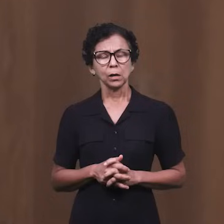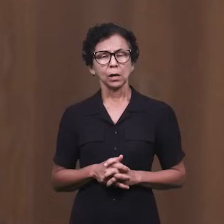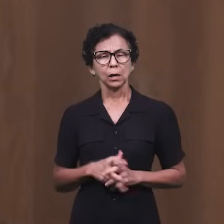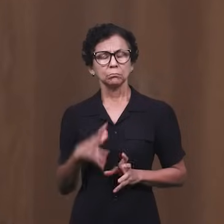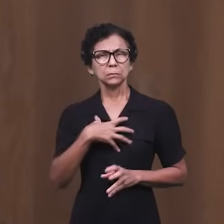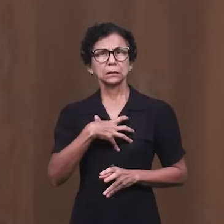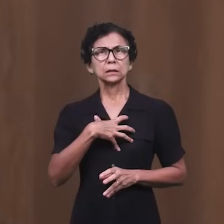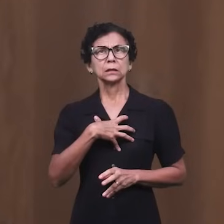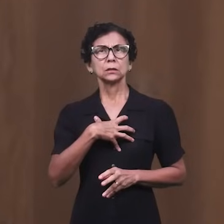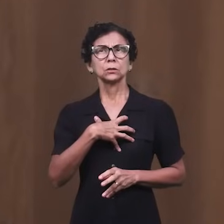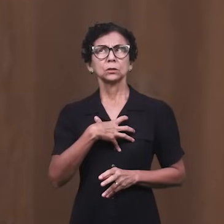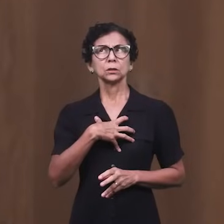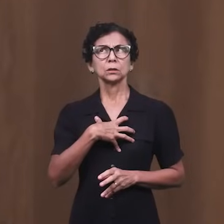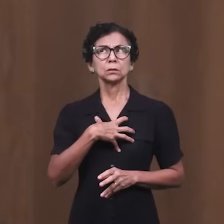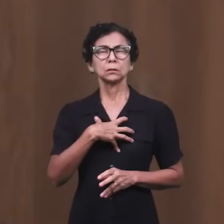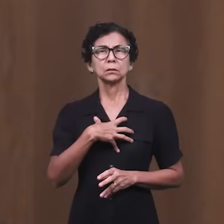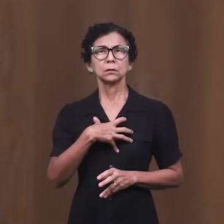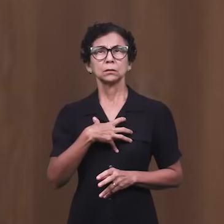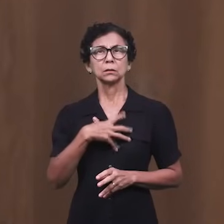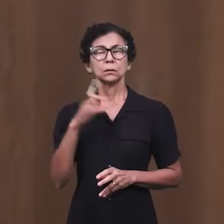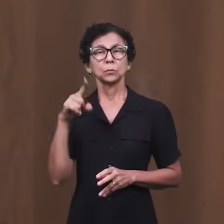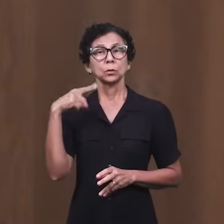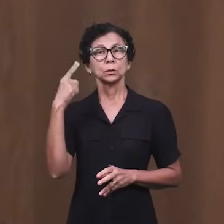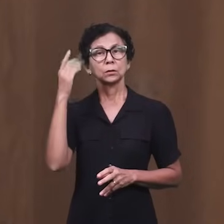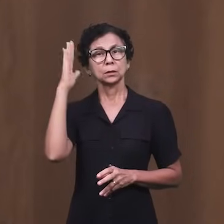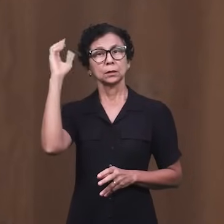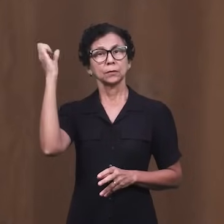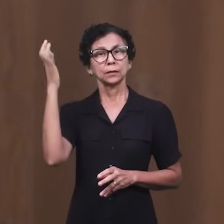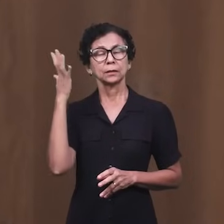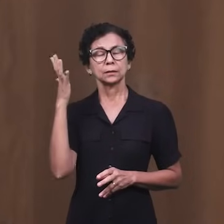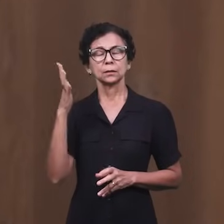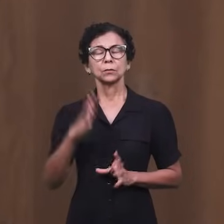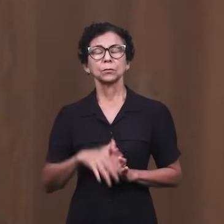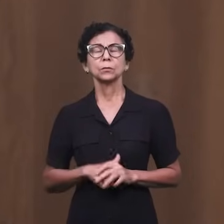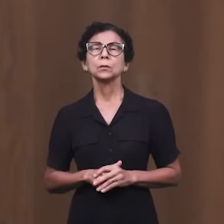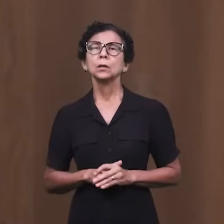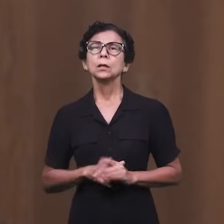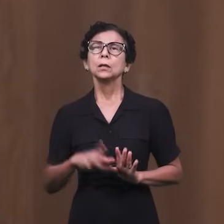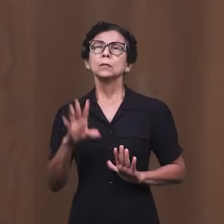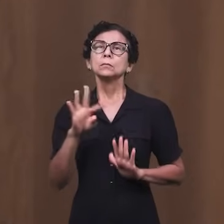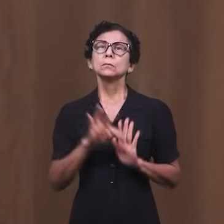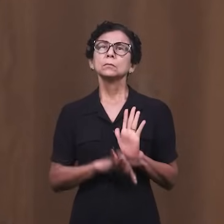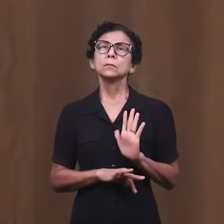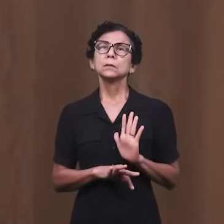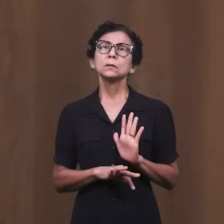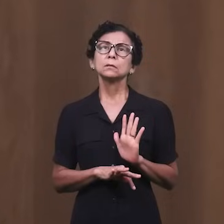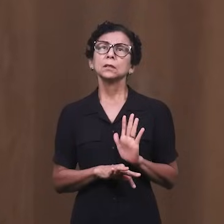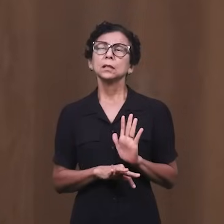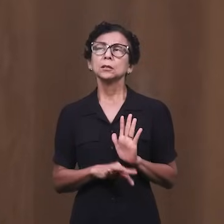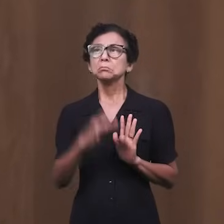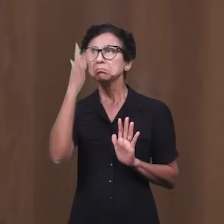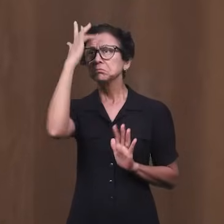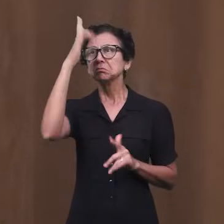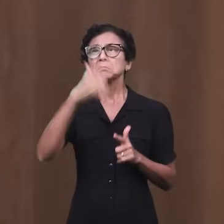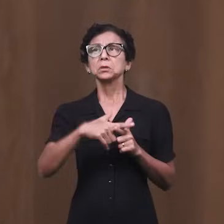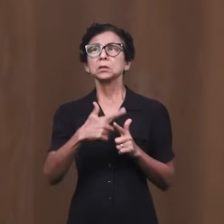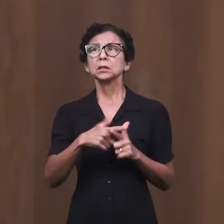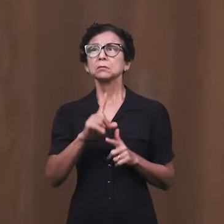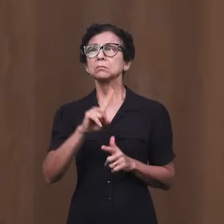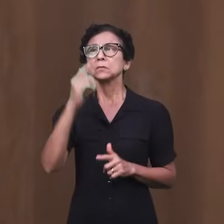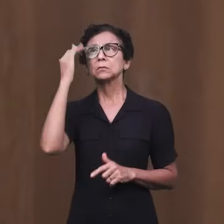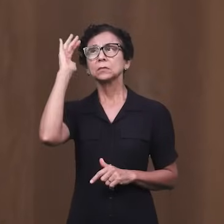coração tempos depois que eu fui entender que aquilo era Revelação um texto que eu não sei porque naquele momento não entendi